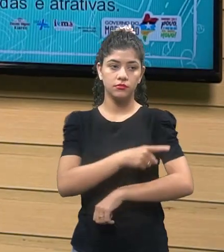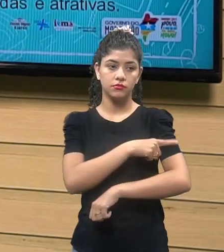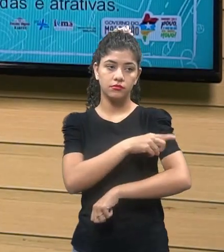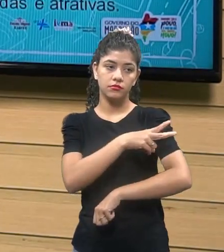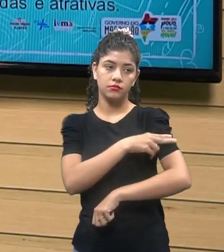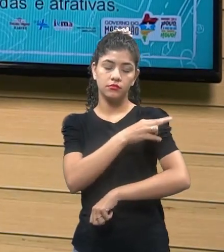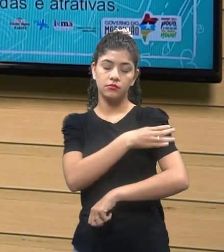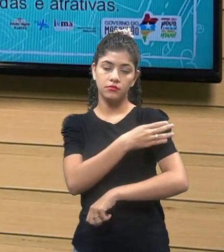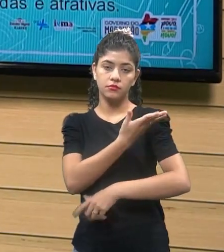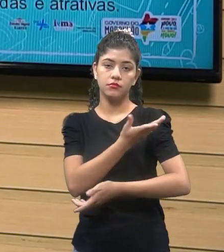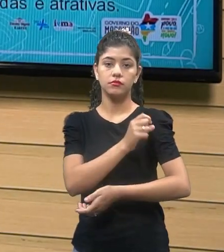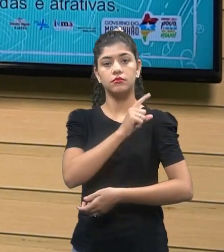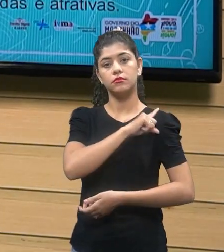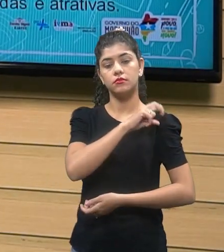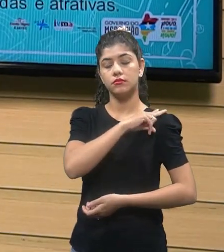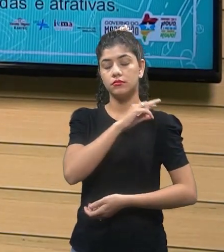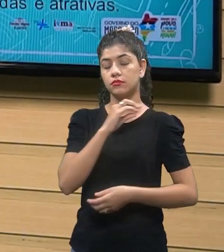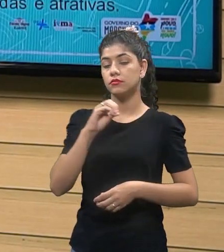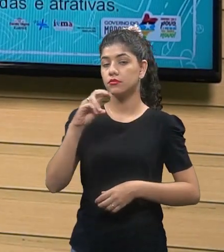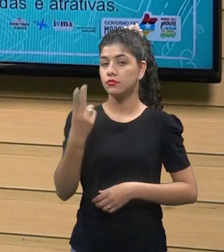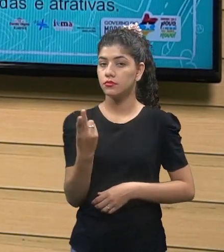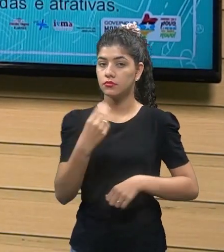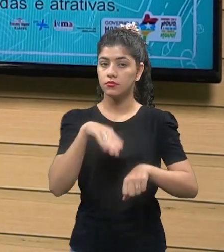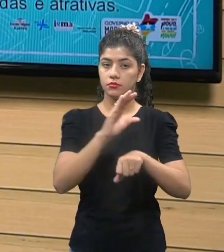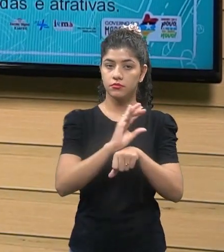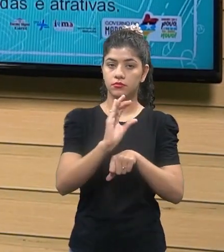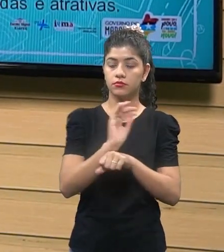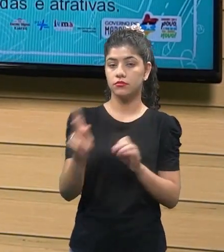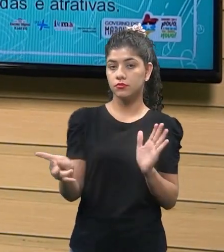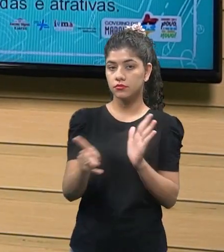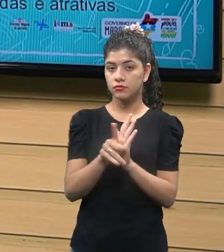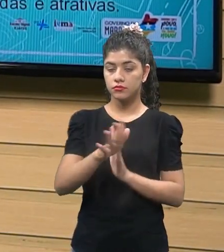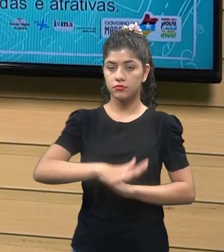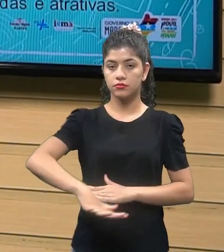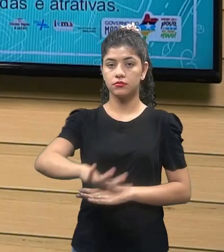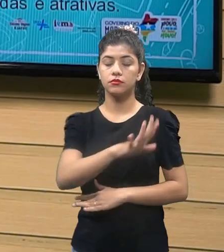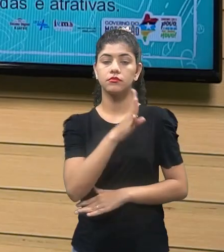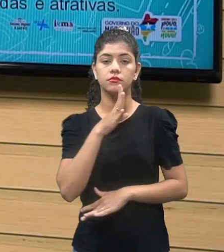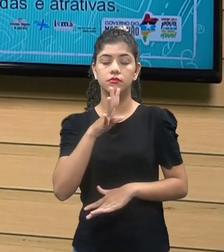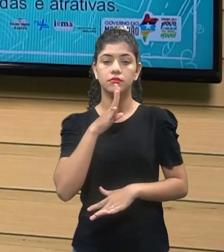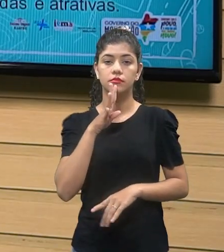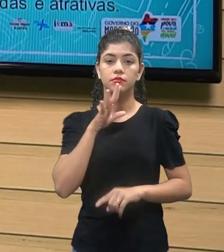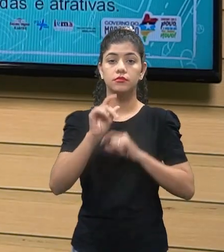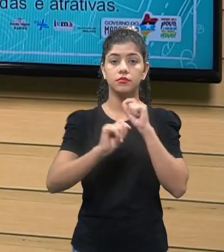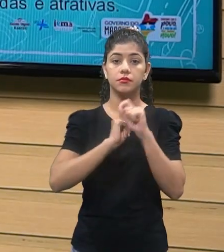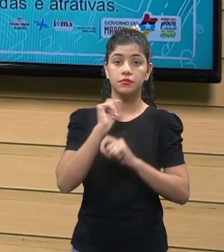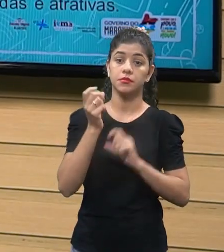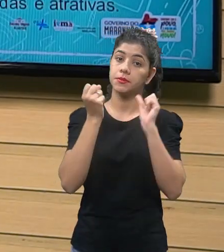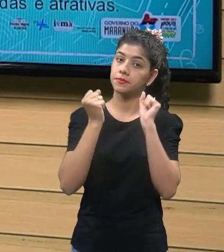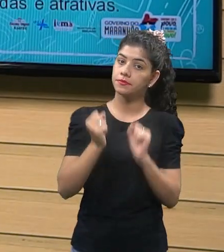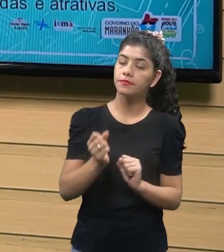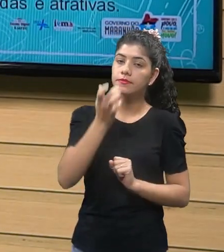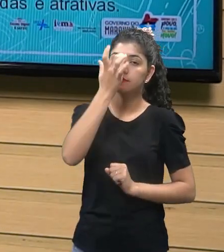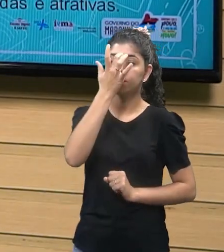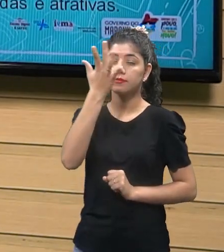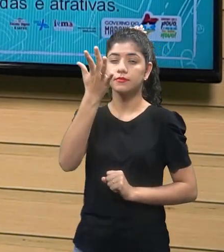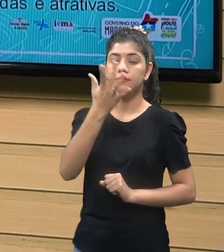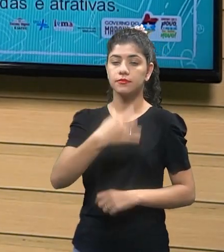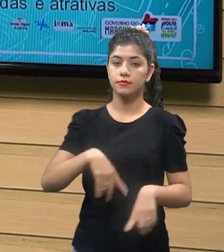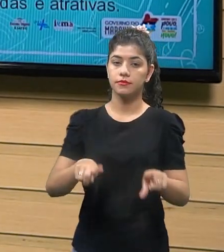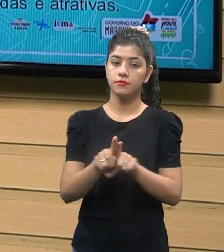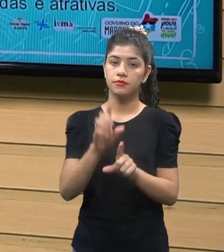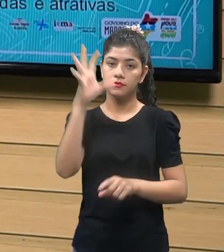em cursos específicos da área, o conhecimento de robótica pode facilitar tanto